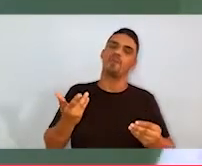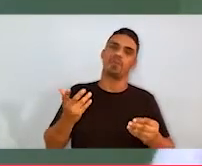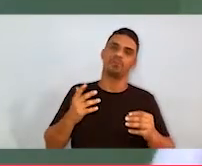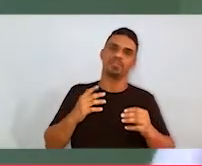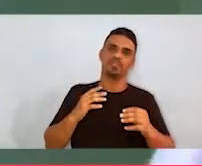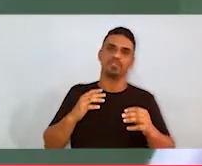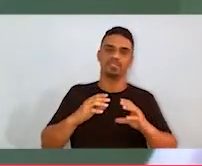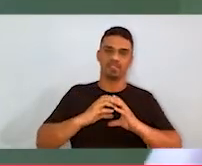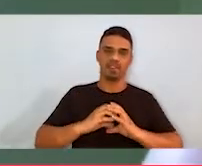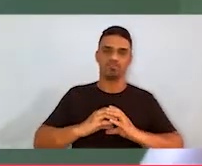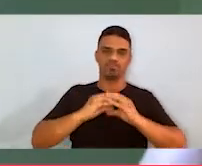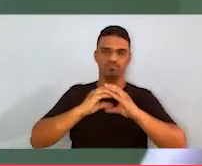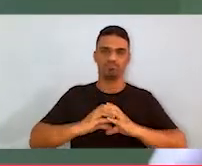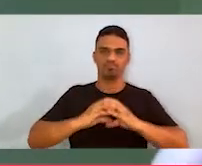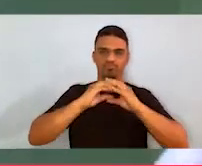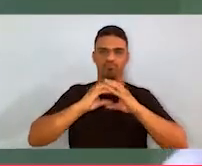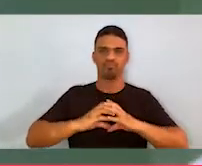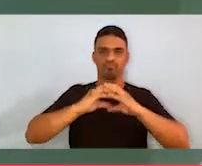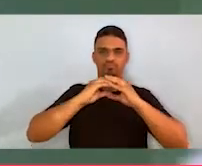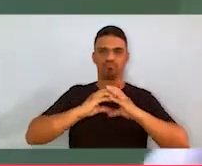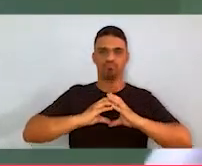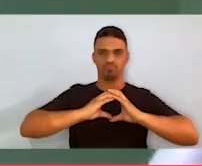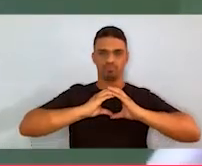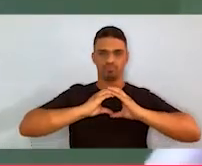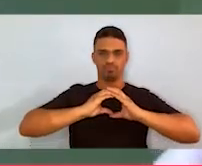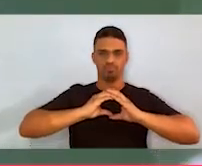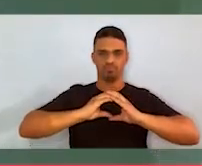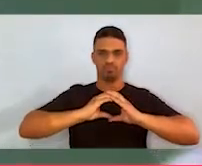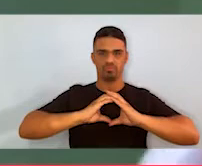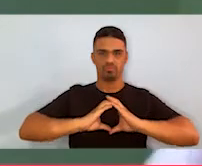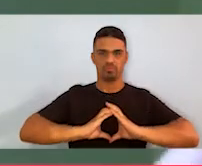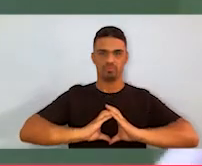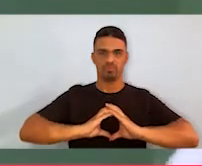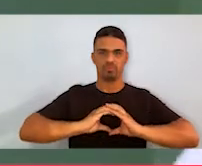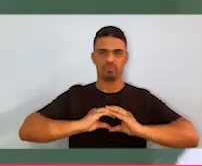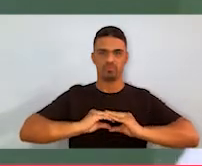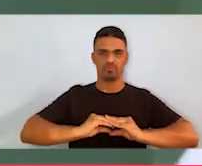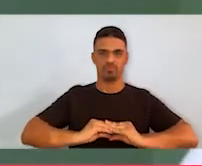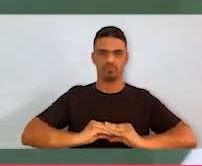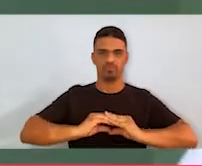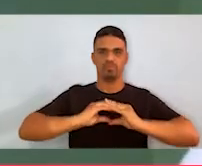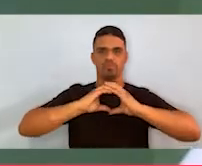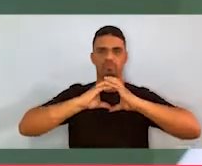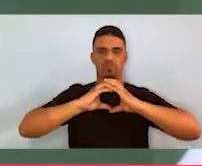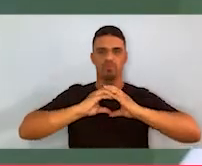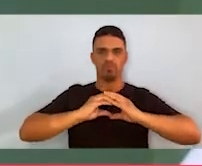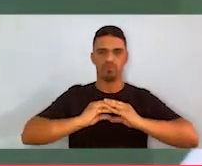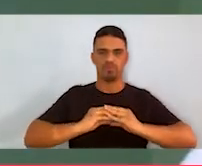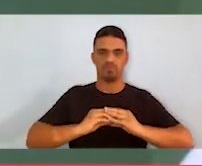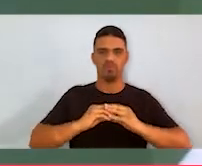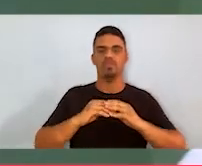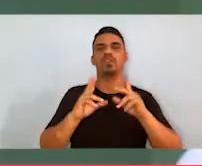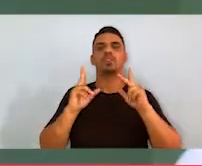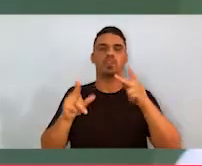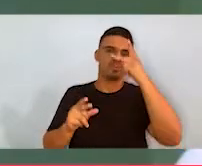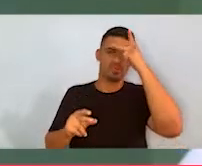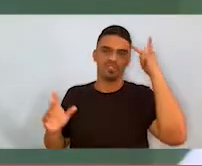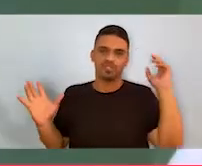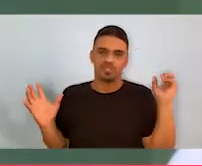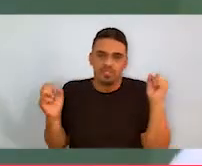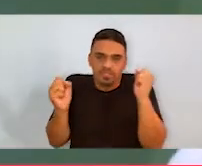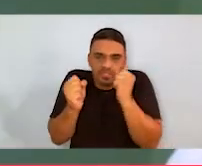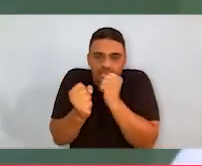pegar impulso. Então, a maçã não tem perninha, ela dá uma amassadinha para baixo, assim, como se fosse uma pessoa enrolada num mantinho,